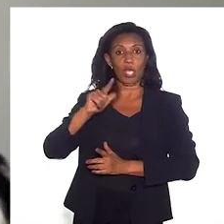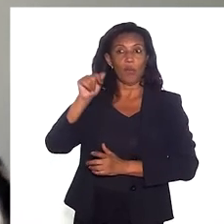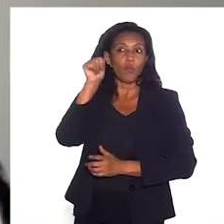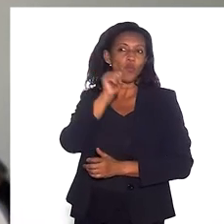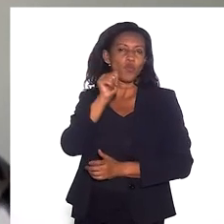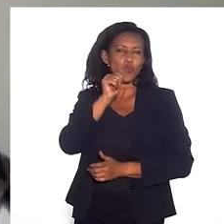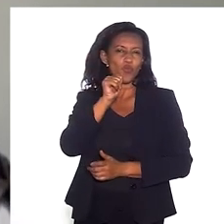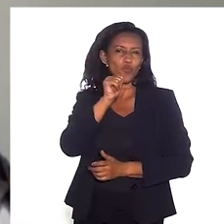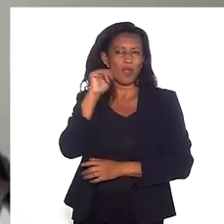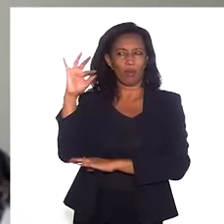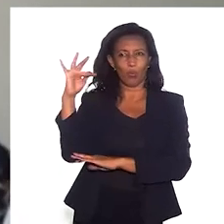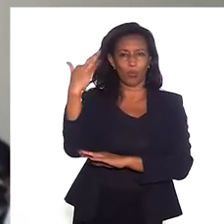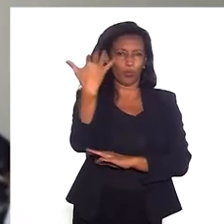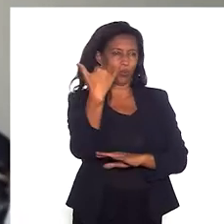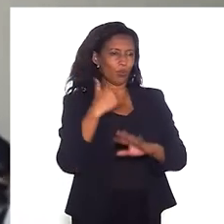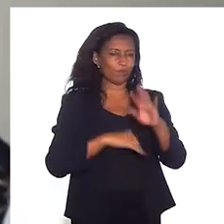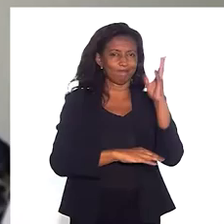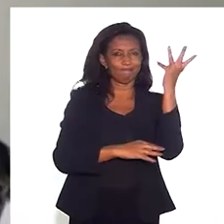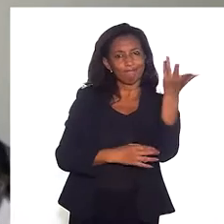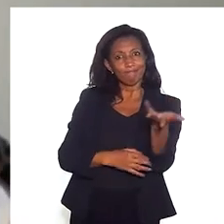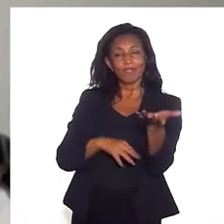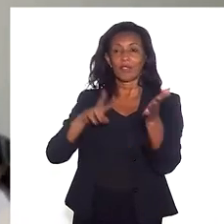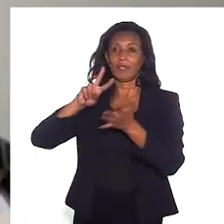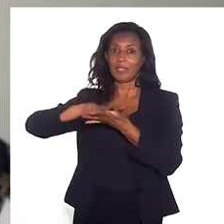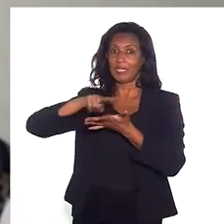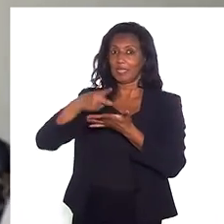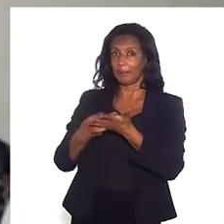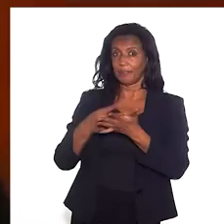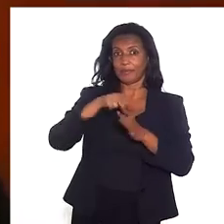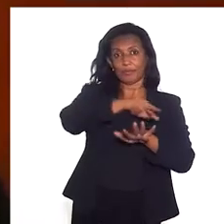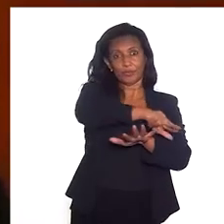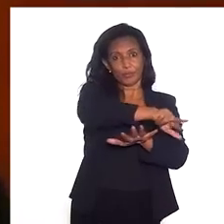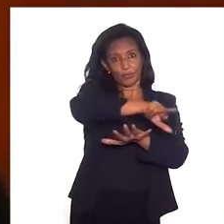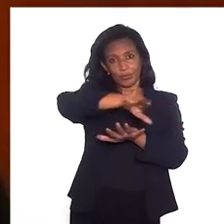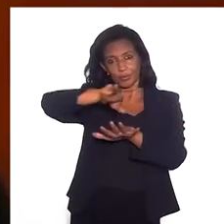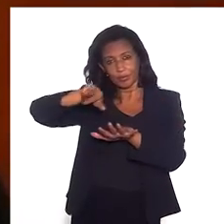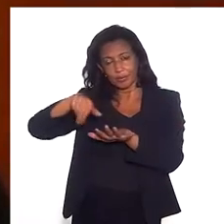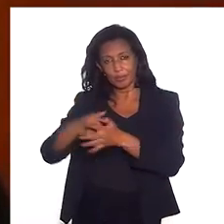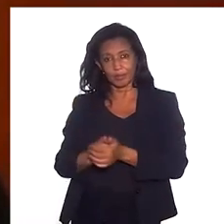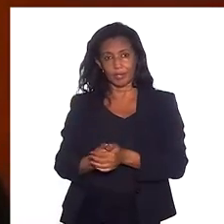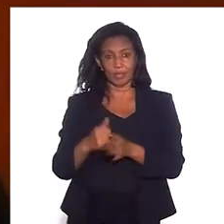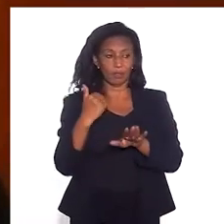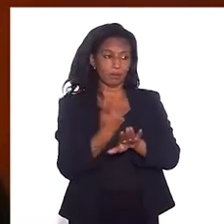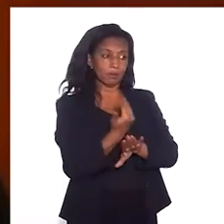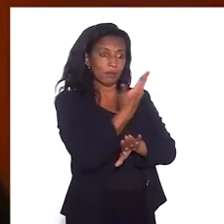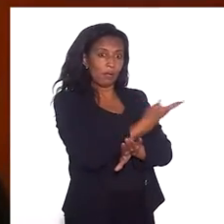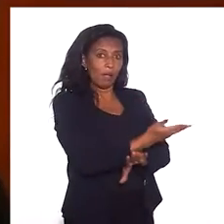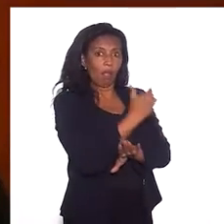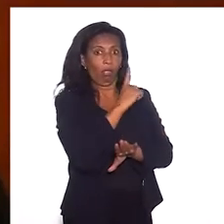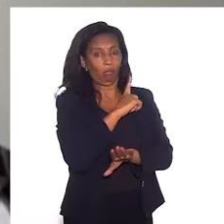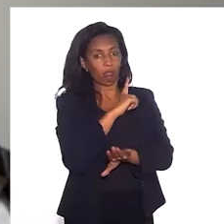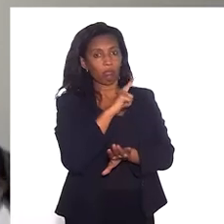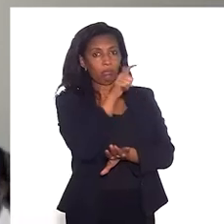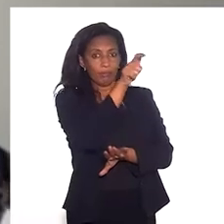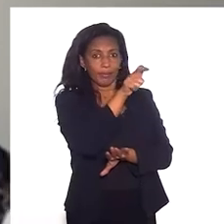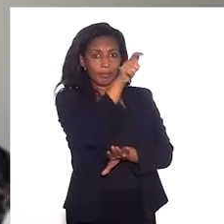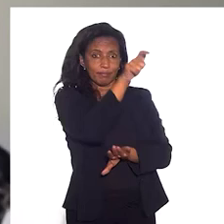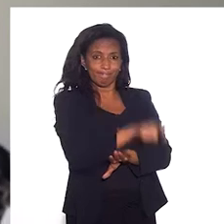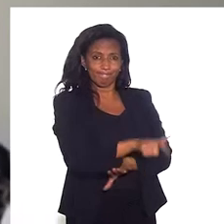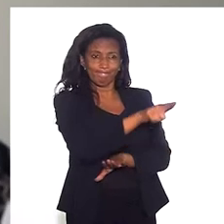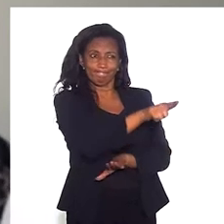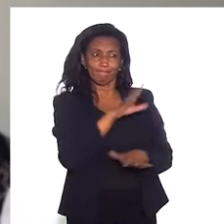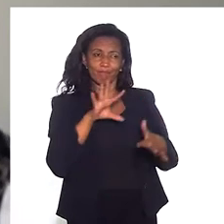entre mulheres e natureza vai então ser interpretada de várias formas, né? Por um lado, a gente tem